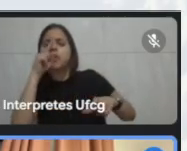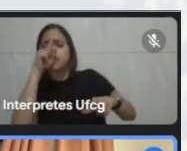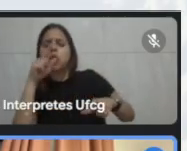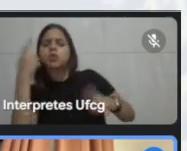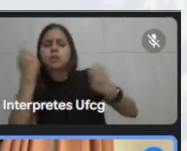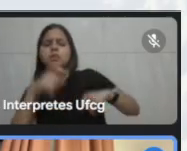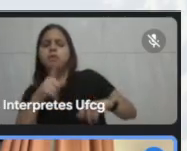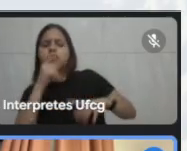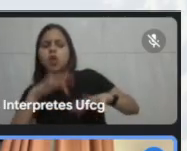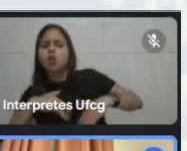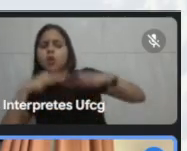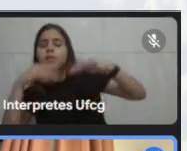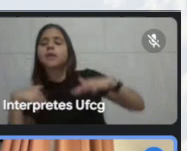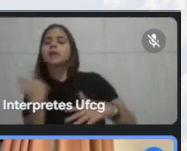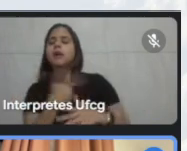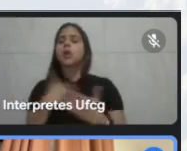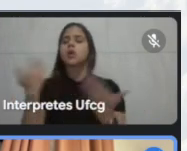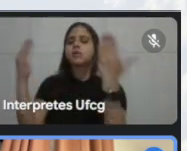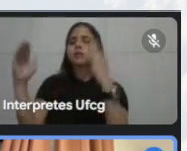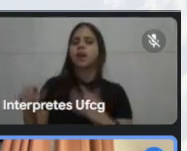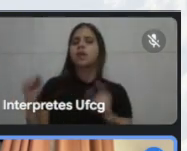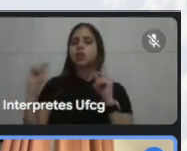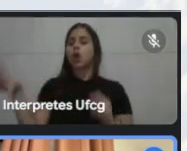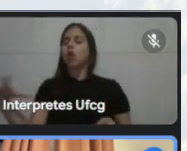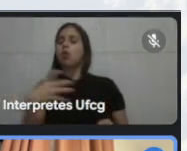análise, a gente teria os impactos de uso e cobertura,